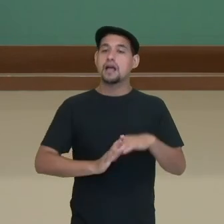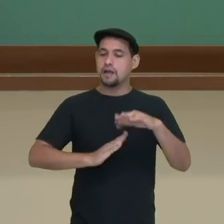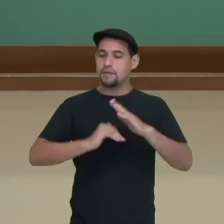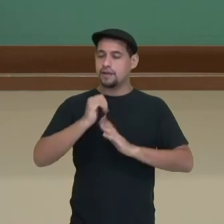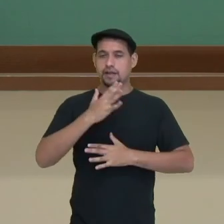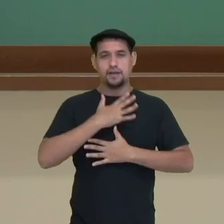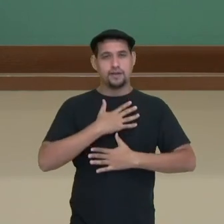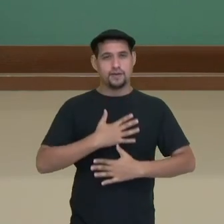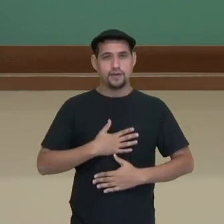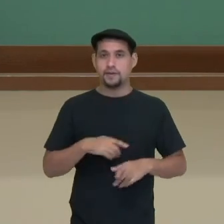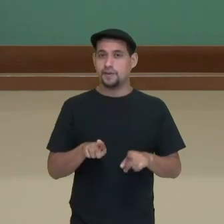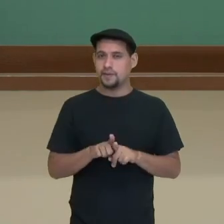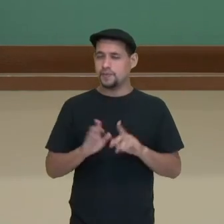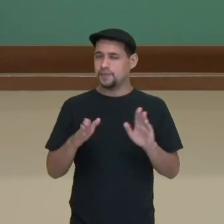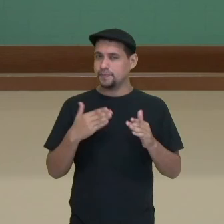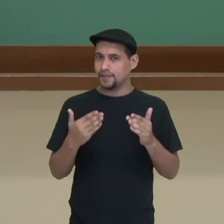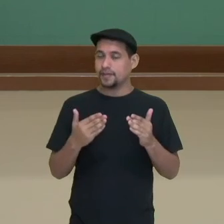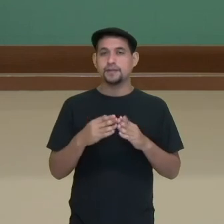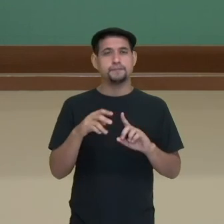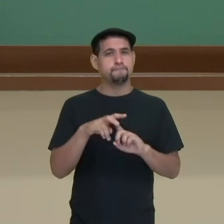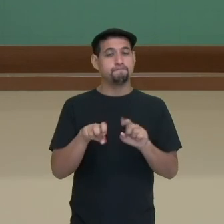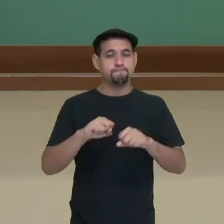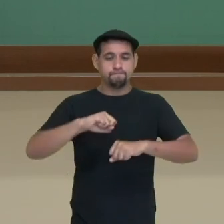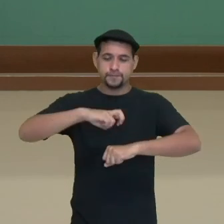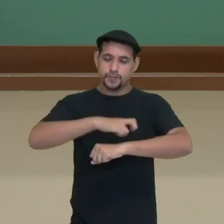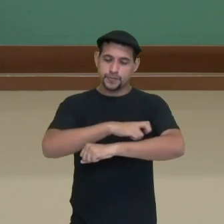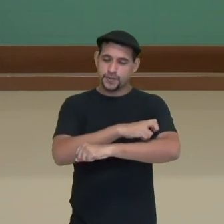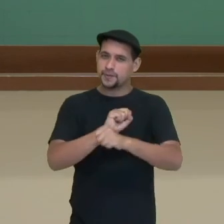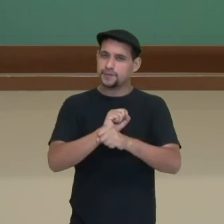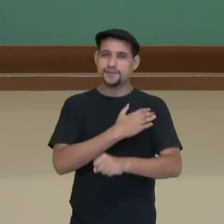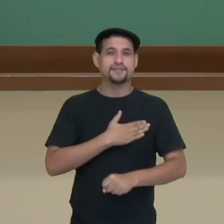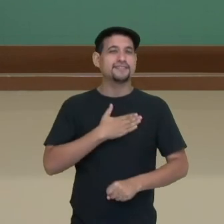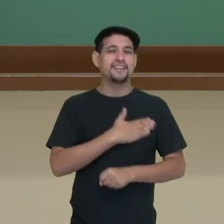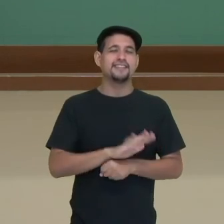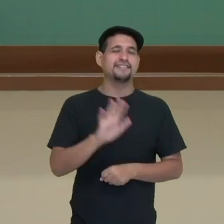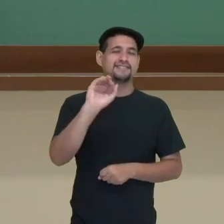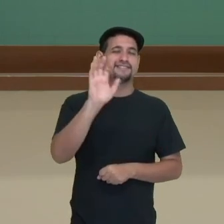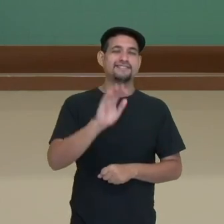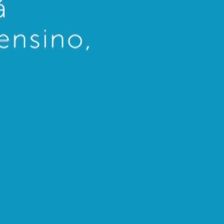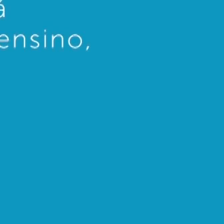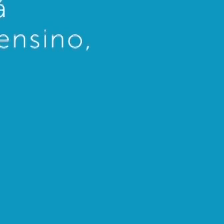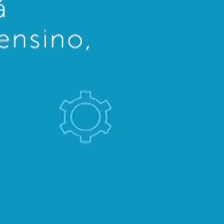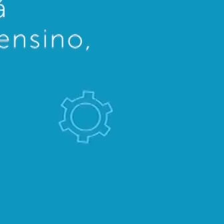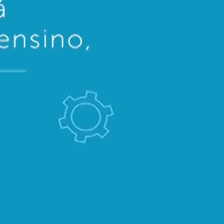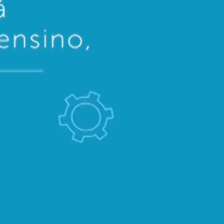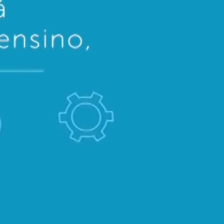práticas corporais de aventura mountain bike. Espero que vocês tenham gostado. Até breve!